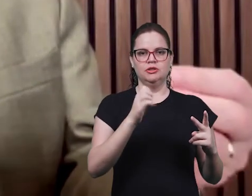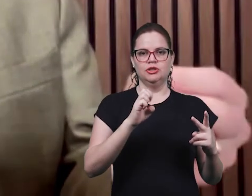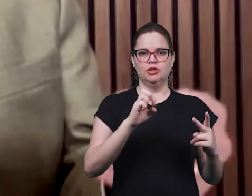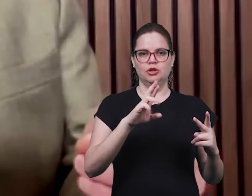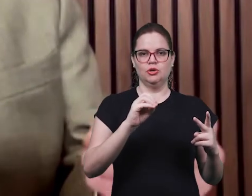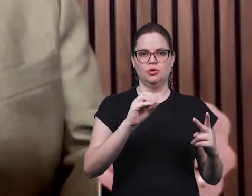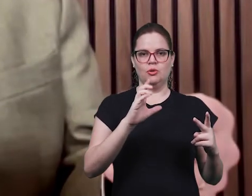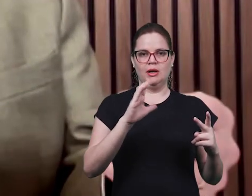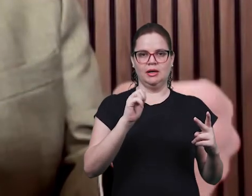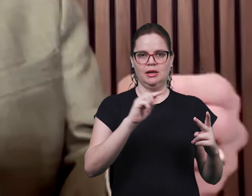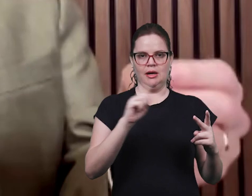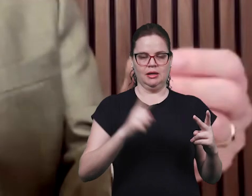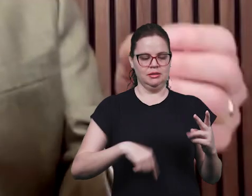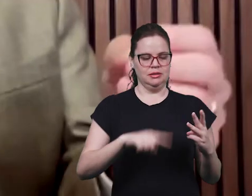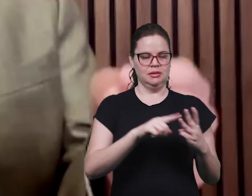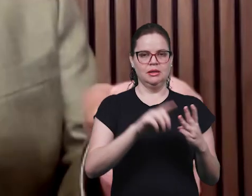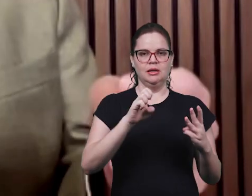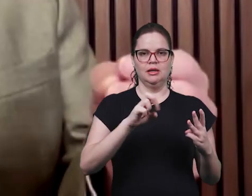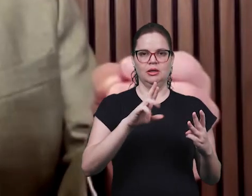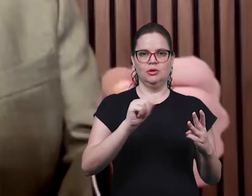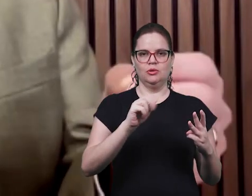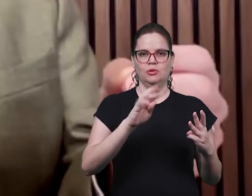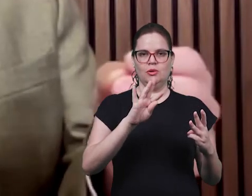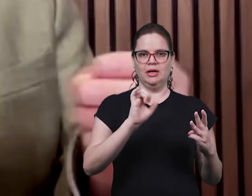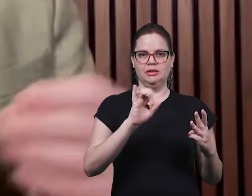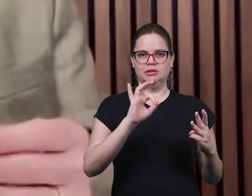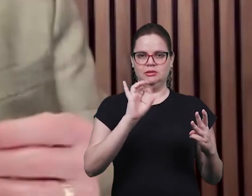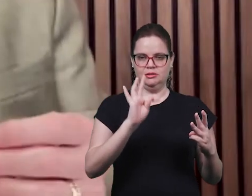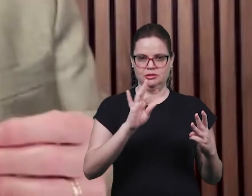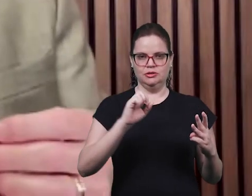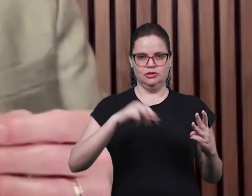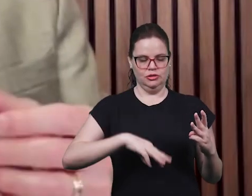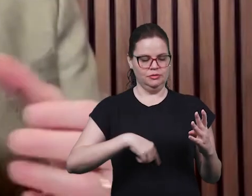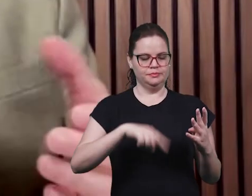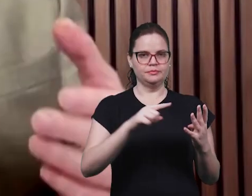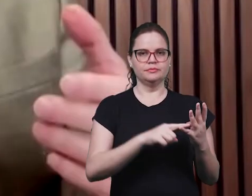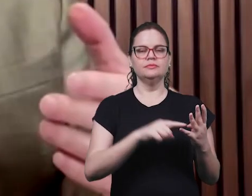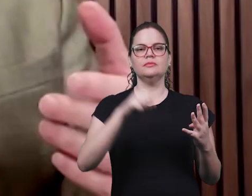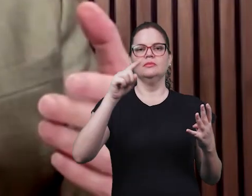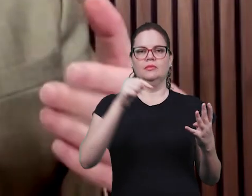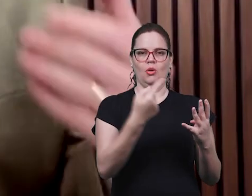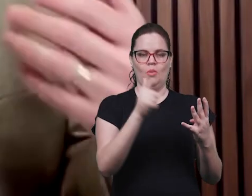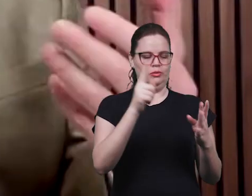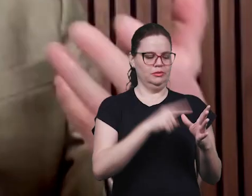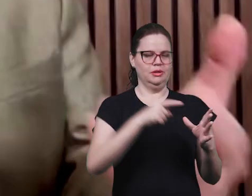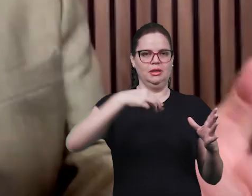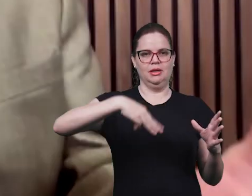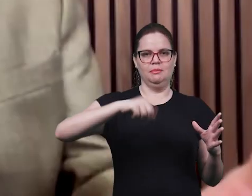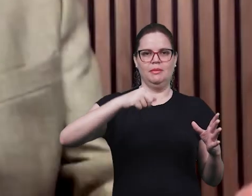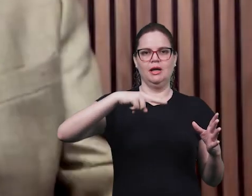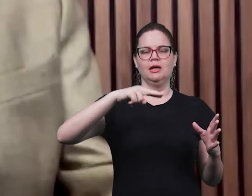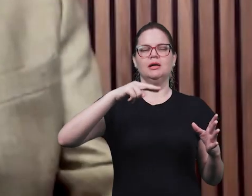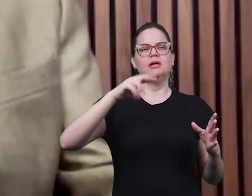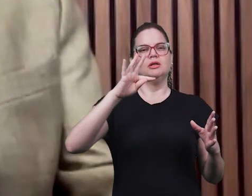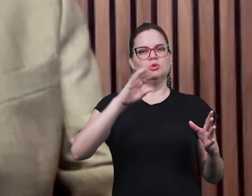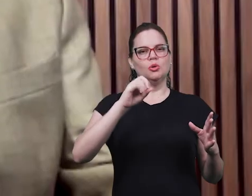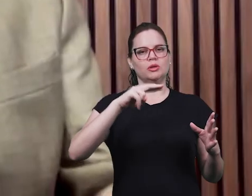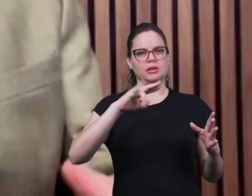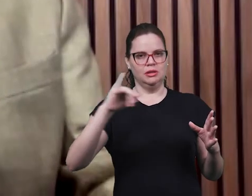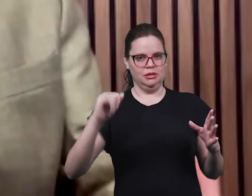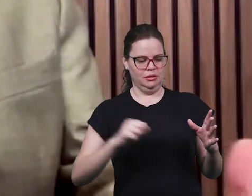depois Eliaquim, depois Joaquim e Matanias, sendo que 3 deles